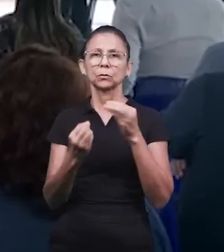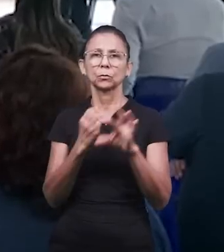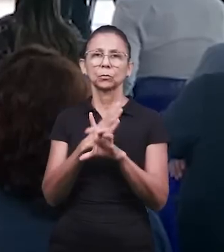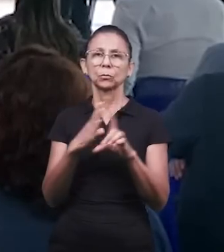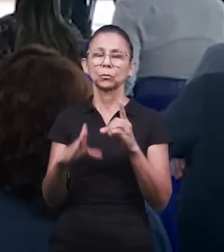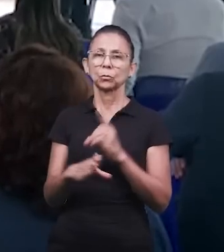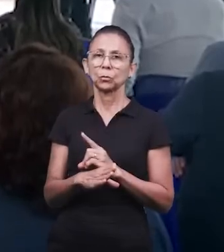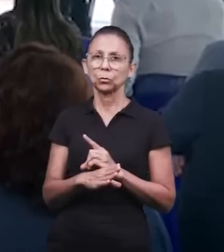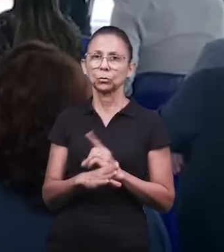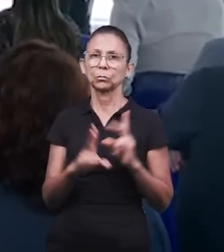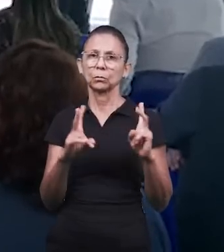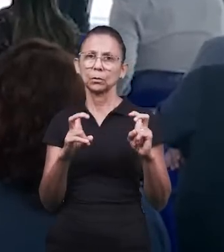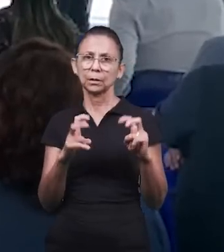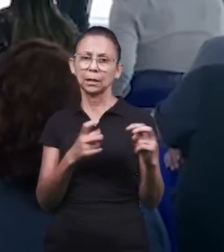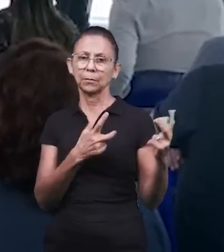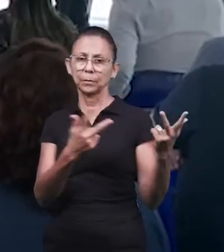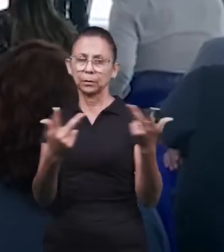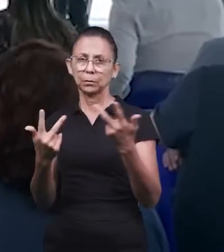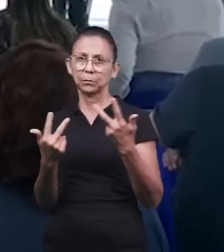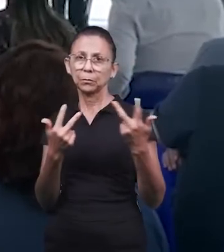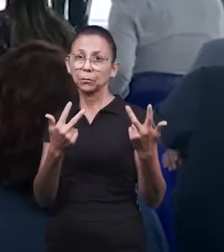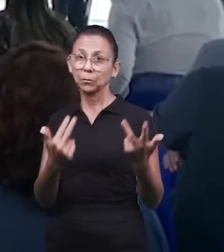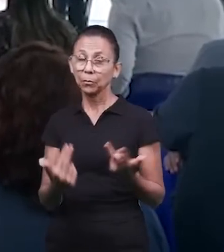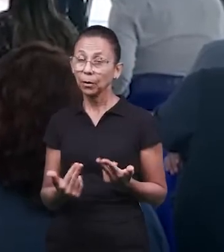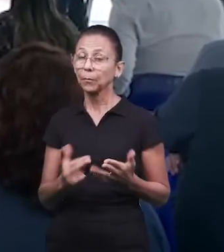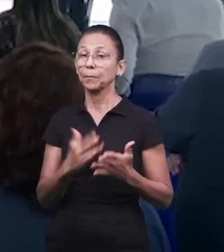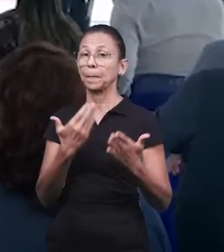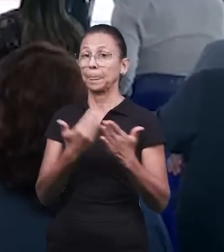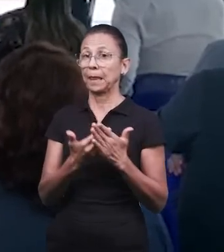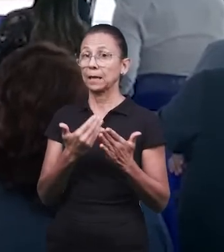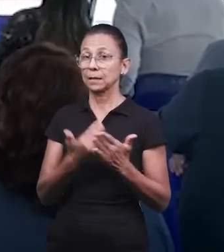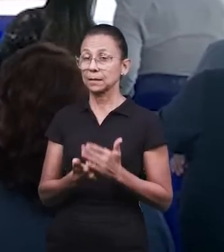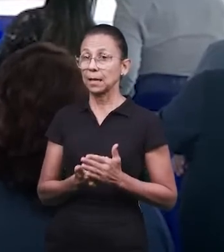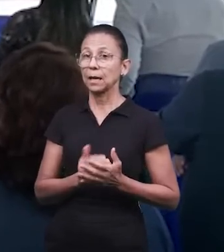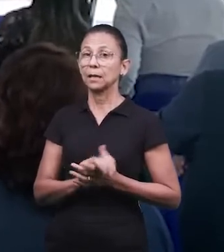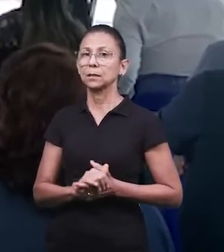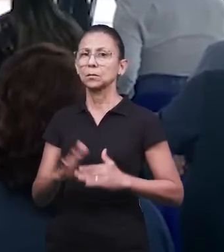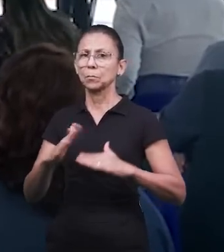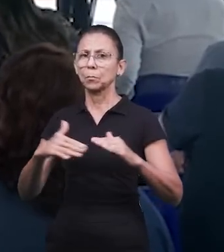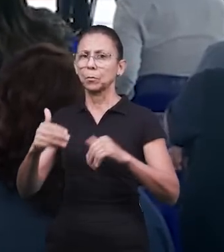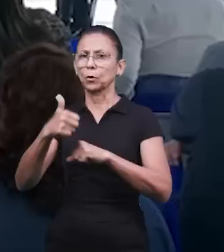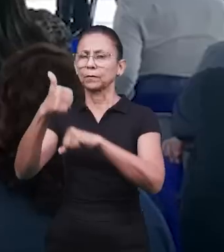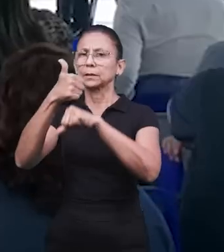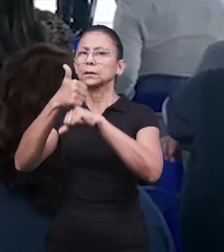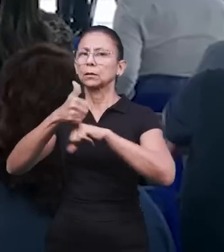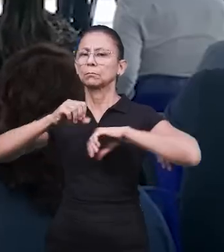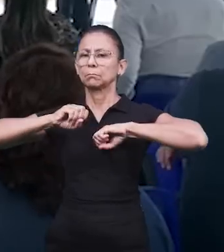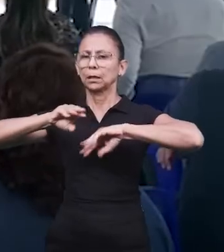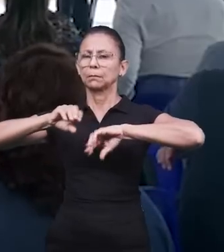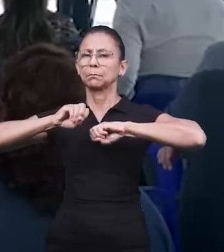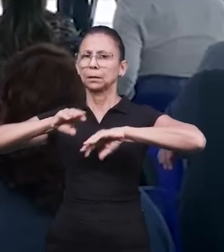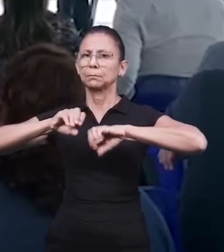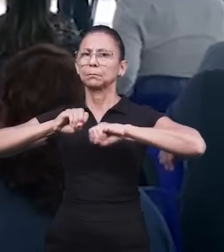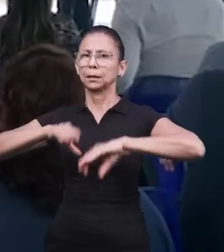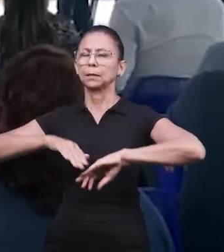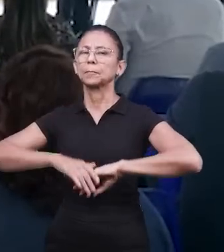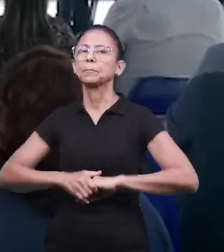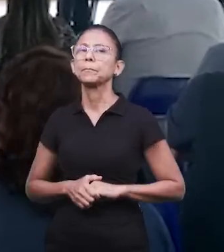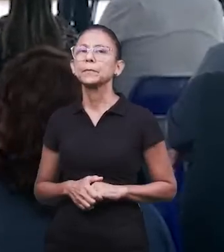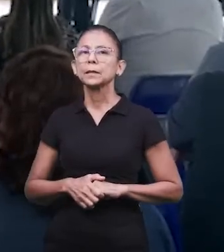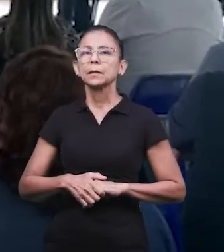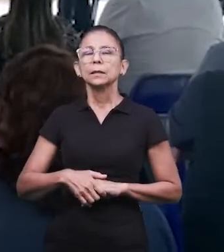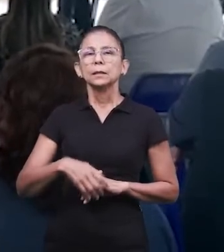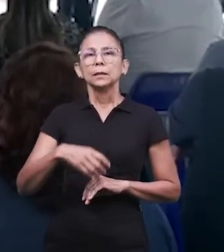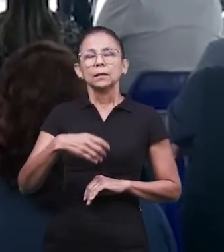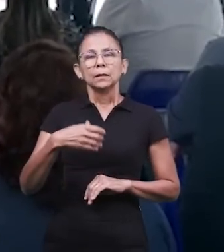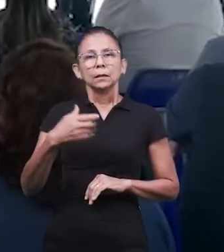mesma temática. Essas aulas foram ministradas por irmãos que já atuam profissionalmente nessas áreas. Cerca de 60 irmãos